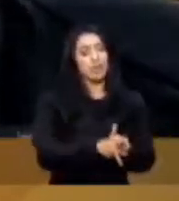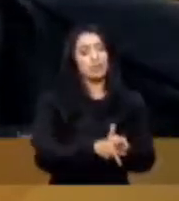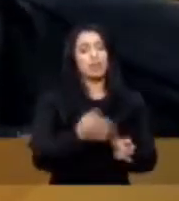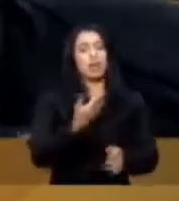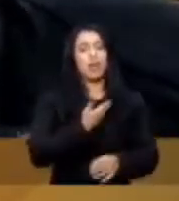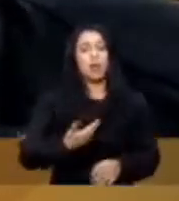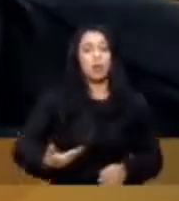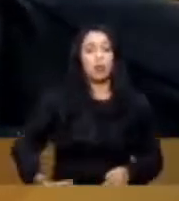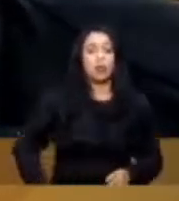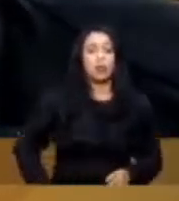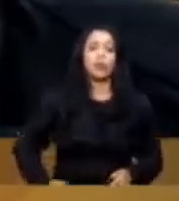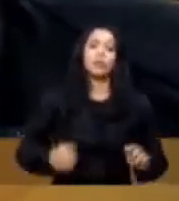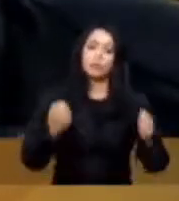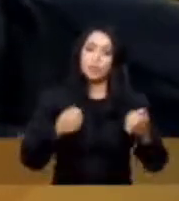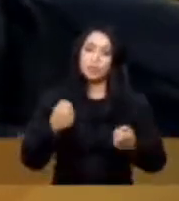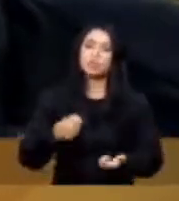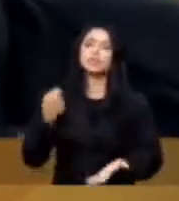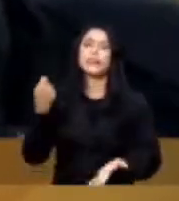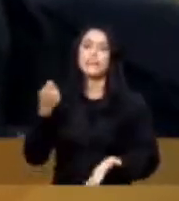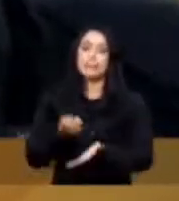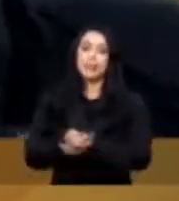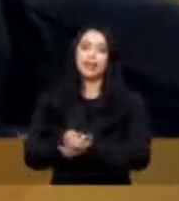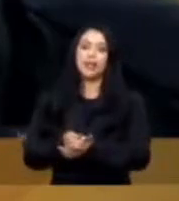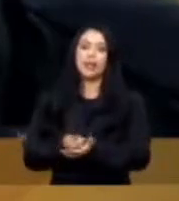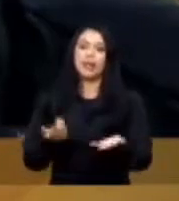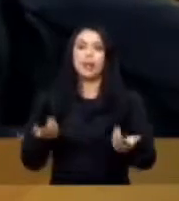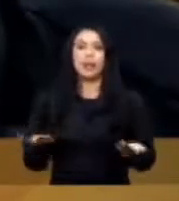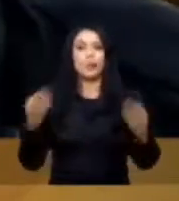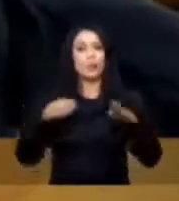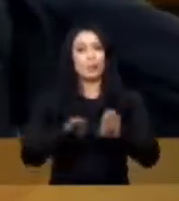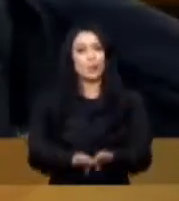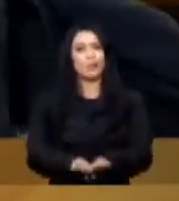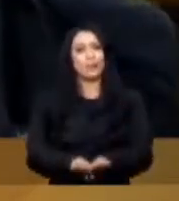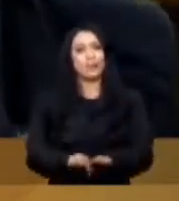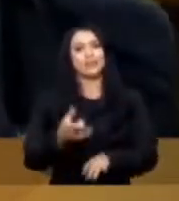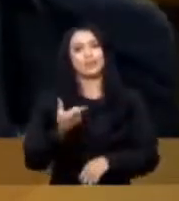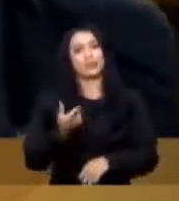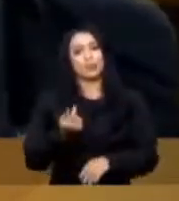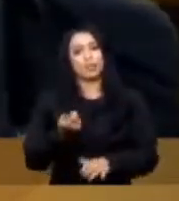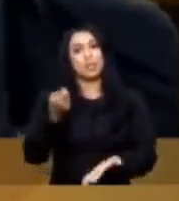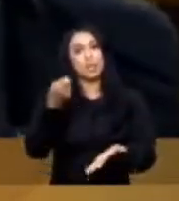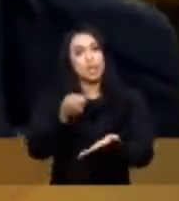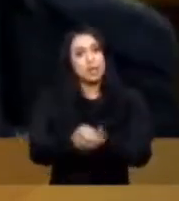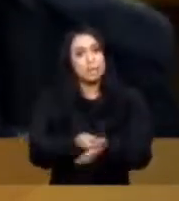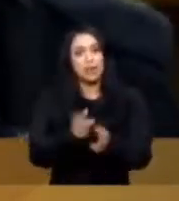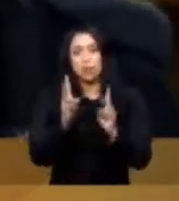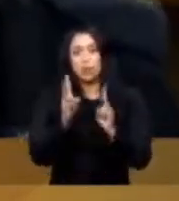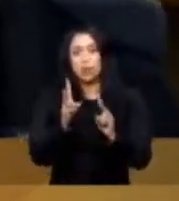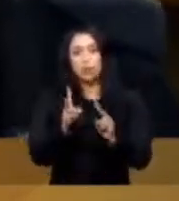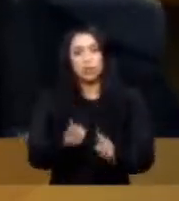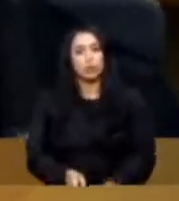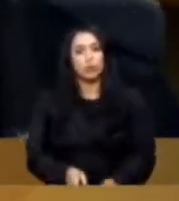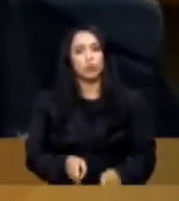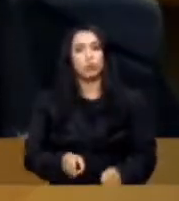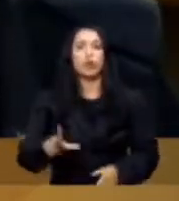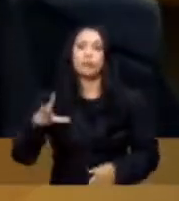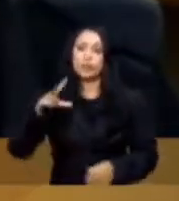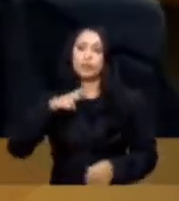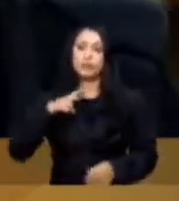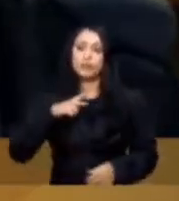o pagamento da respectiva compensação financeira, que é paga da mesma forma a entes